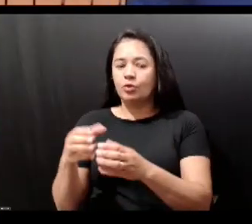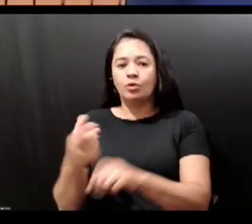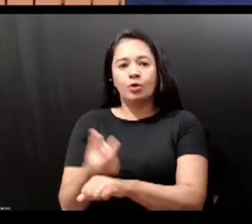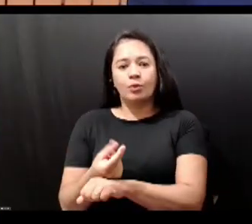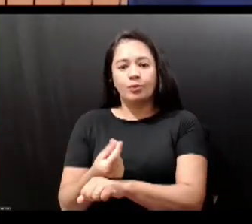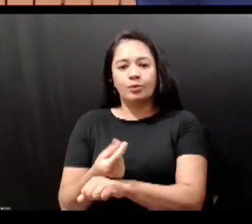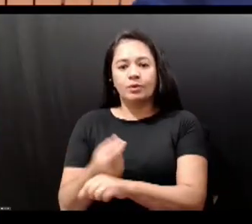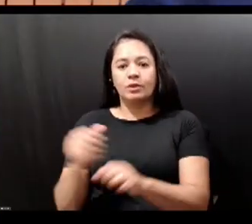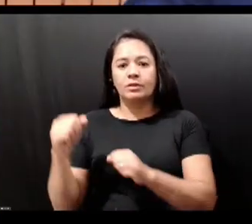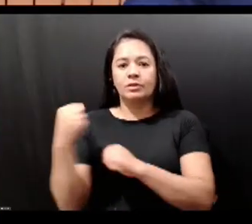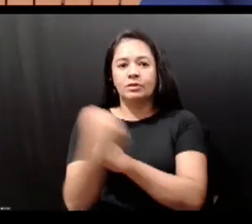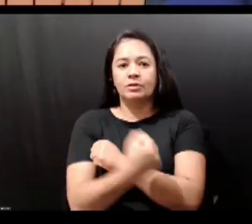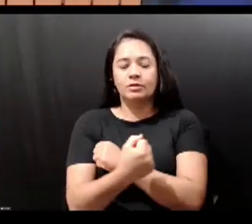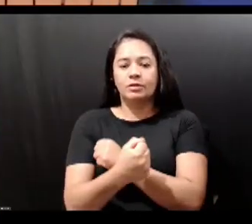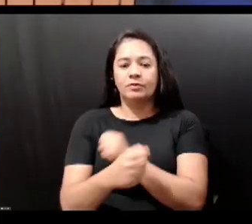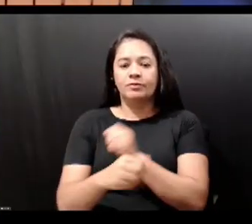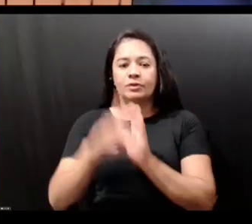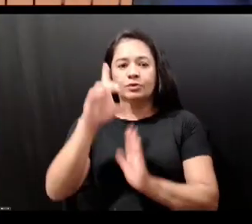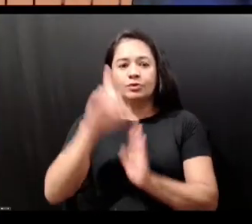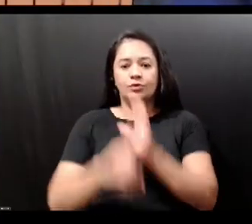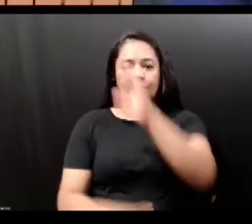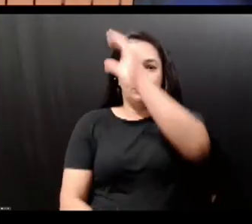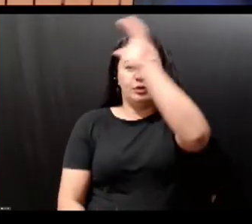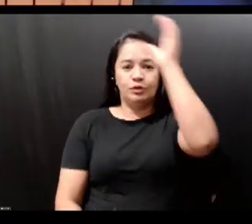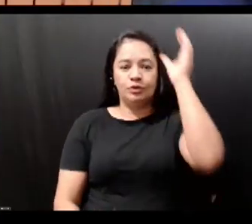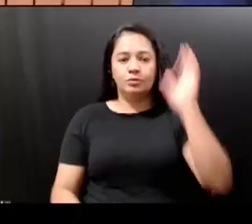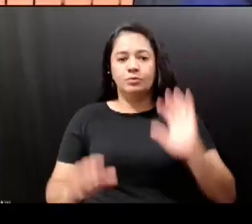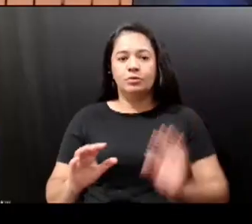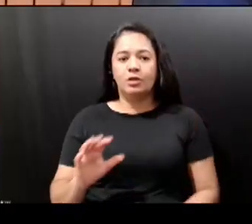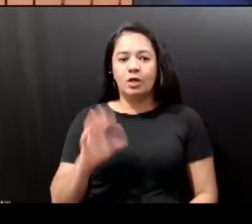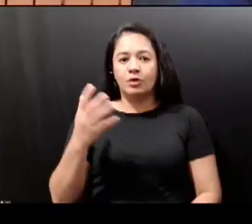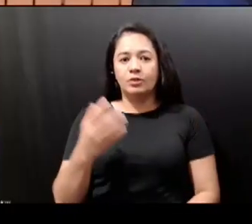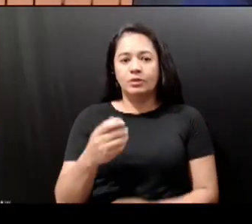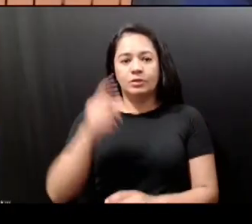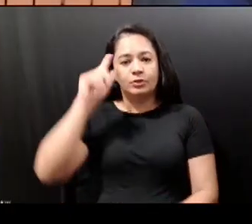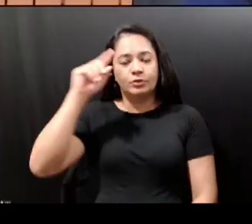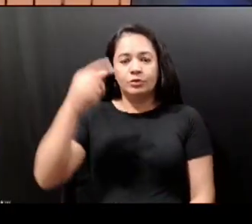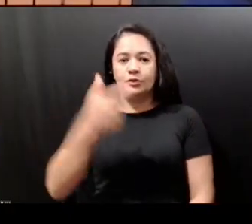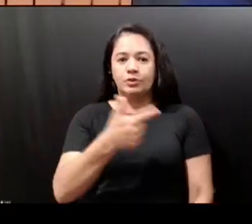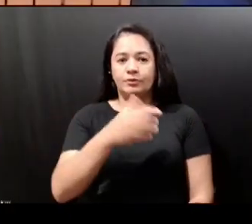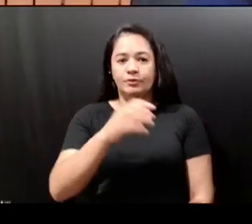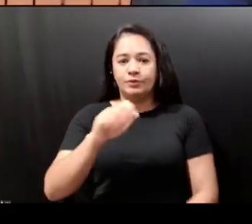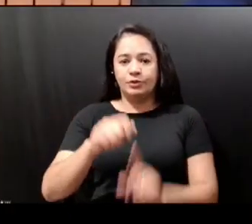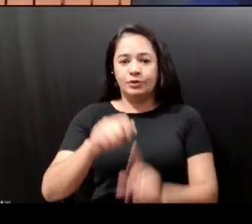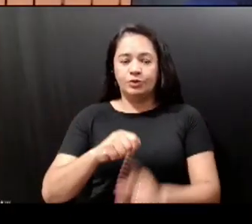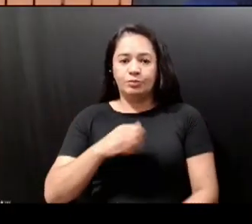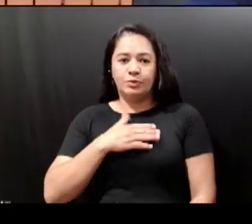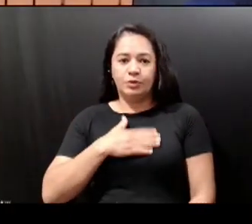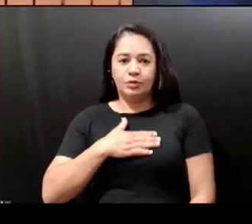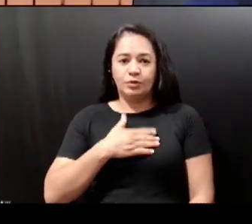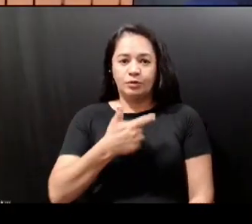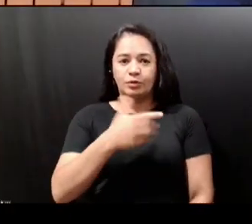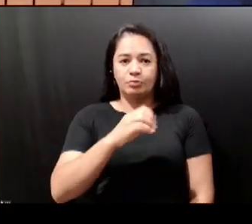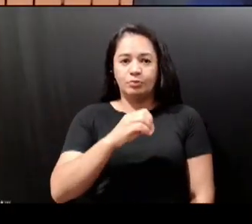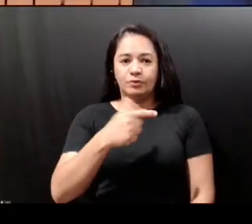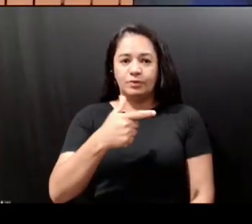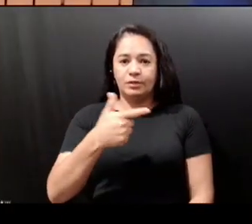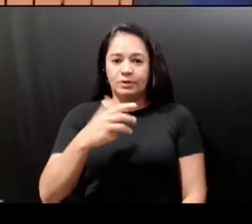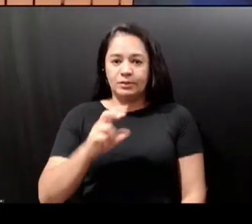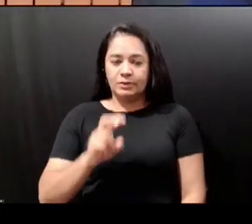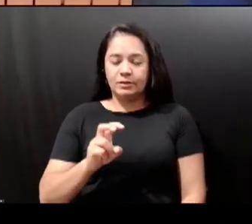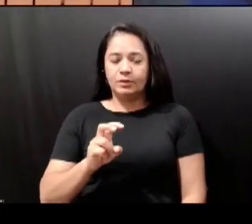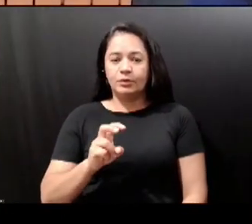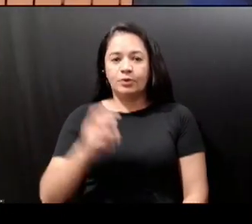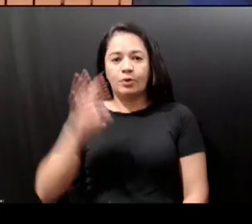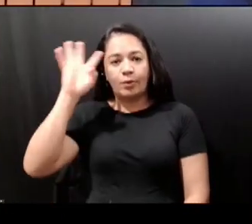Direitos do Consumidor, a ser realizada no dia 20 de agosto de 2025, quarta-feira, às